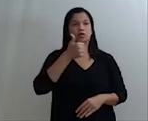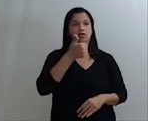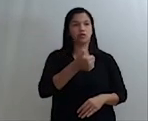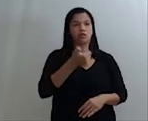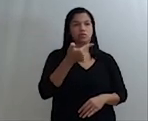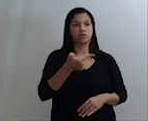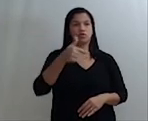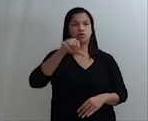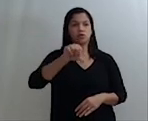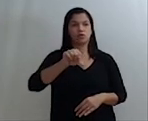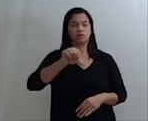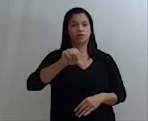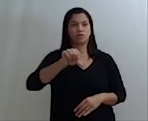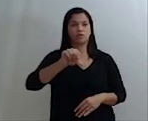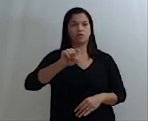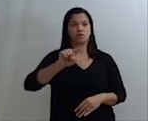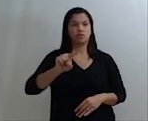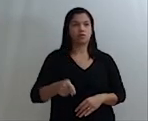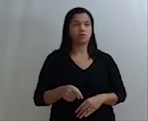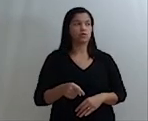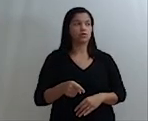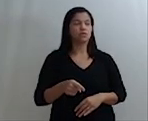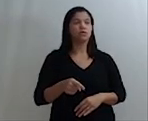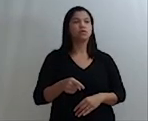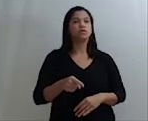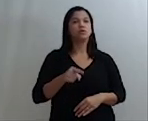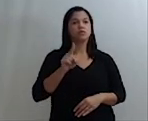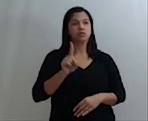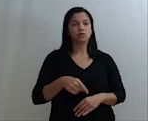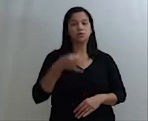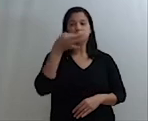129.000 com sustentação